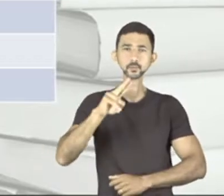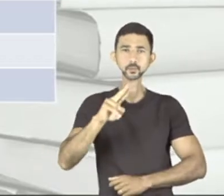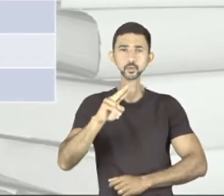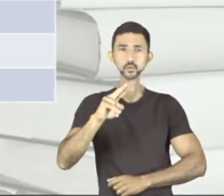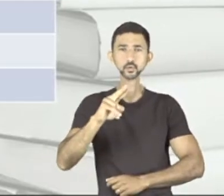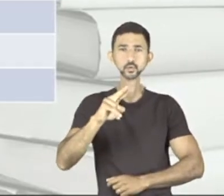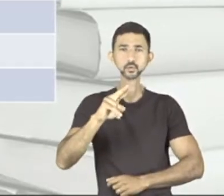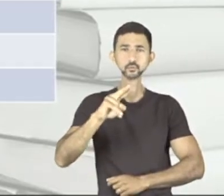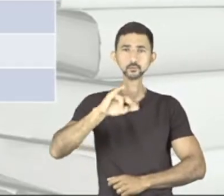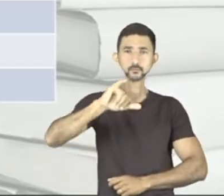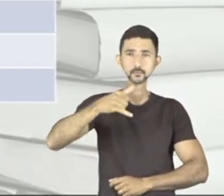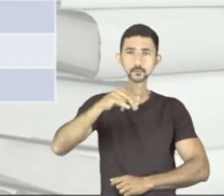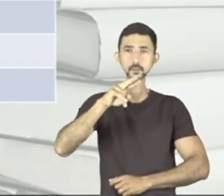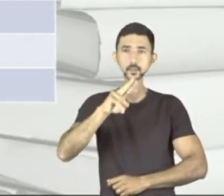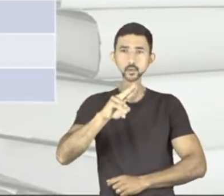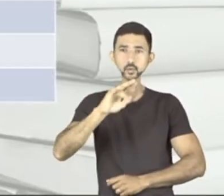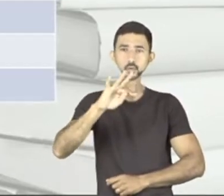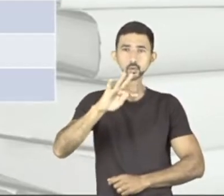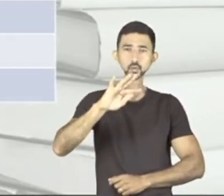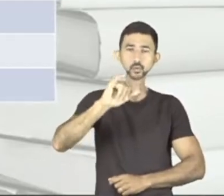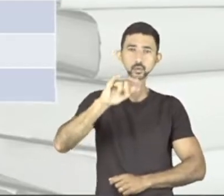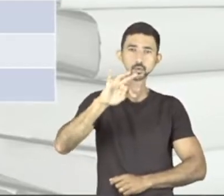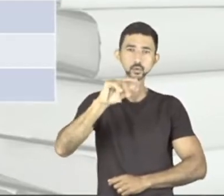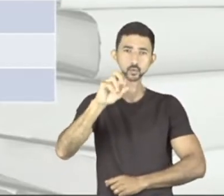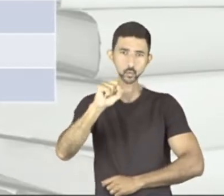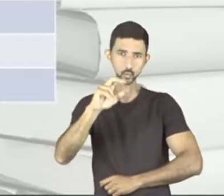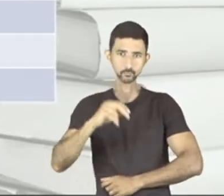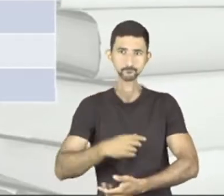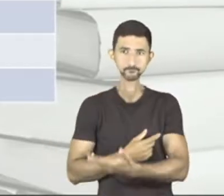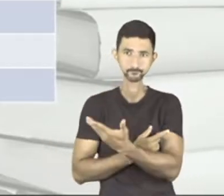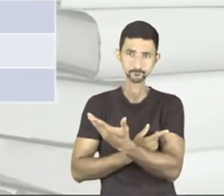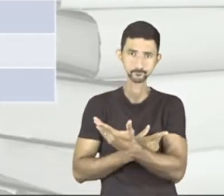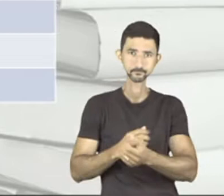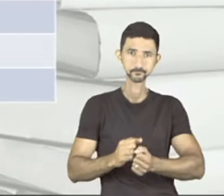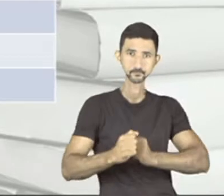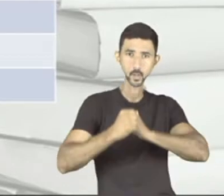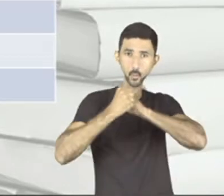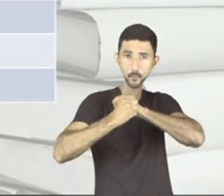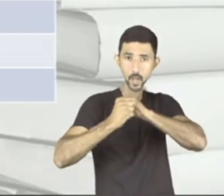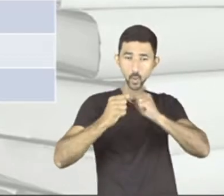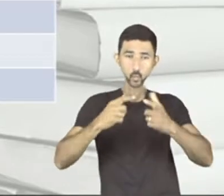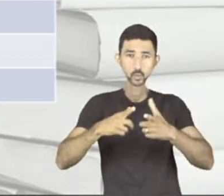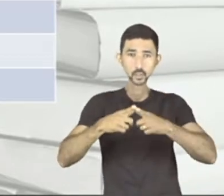luta que é de origem japonesa, é mais antiga até que o Judô.